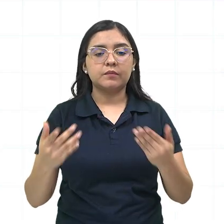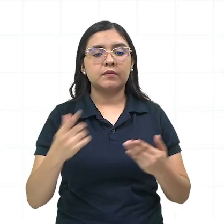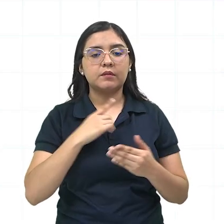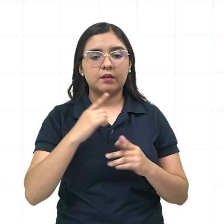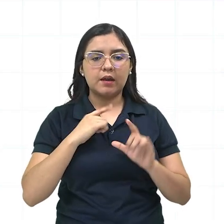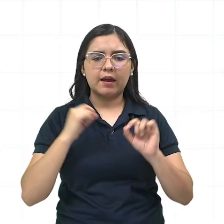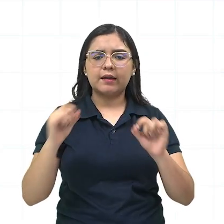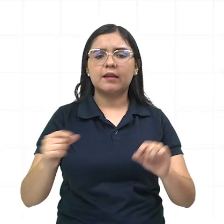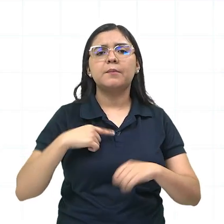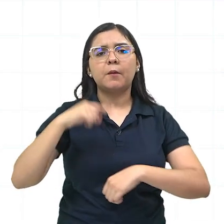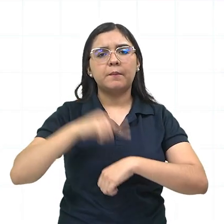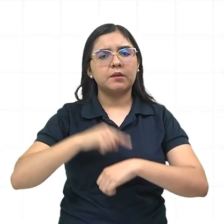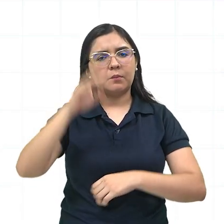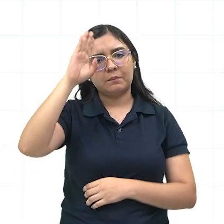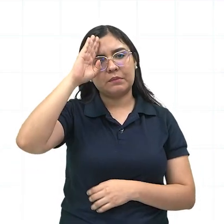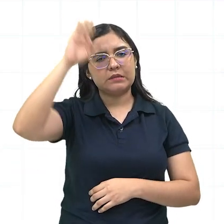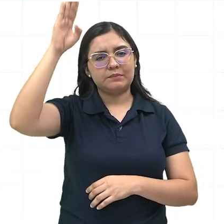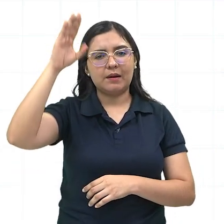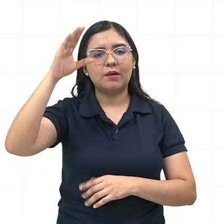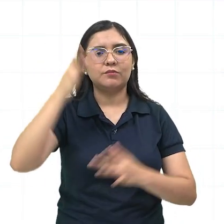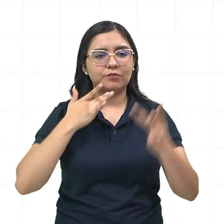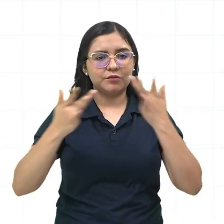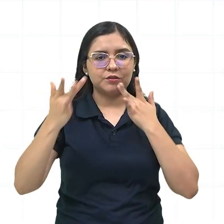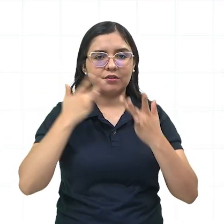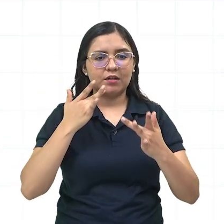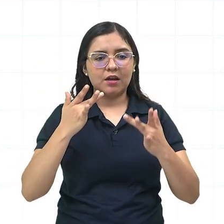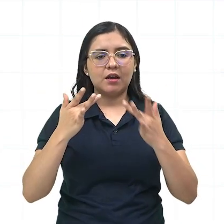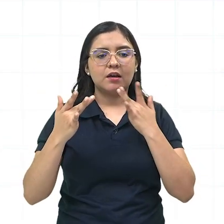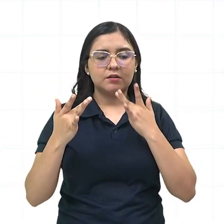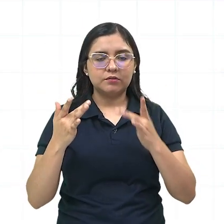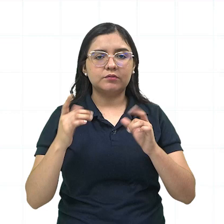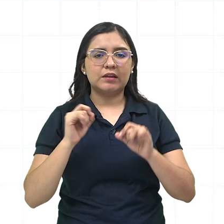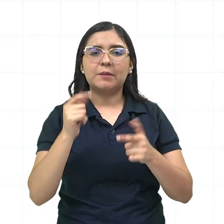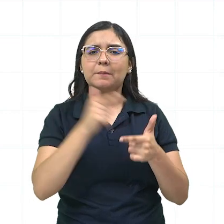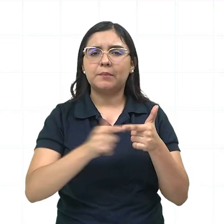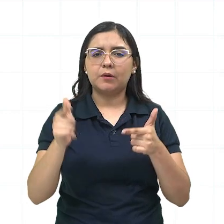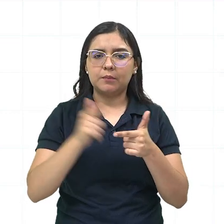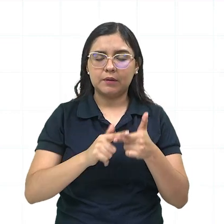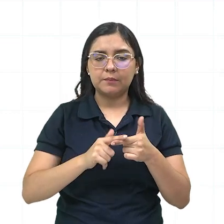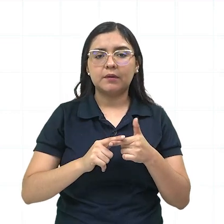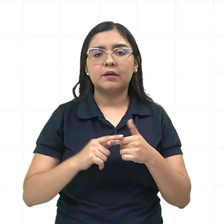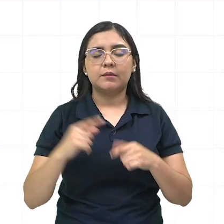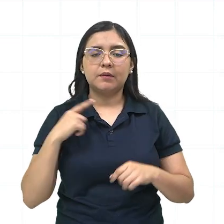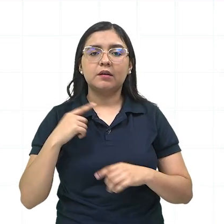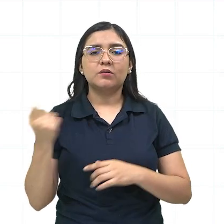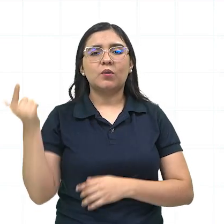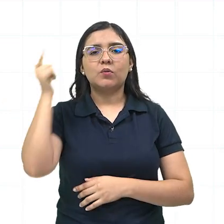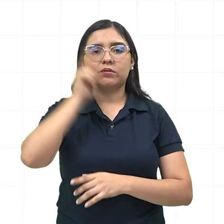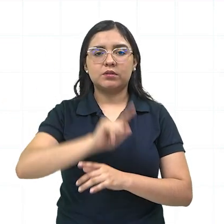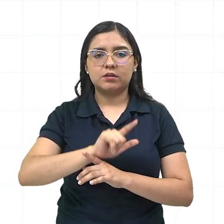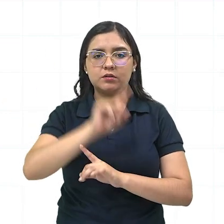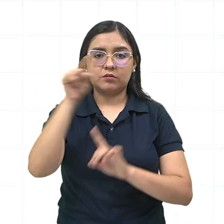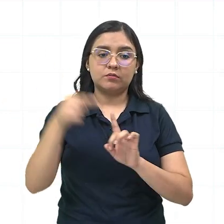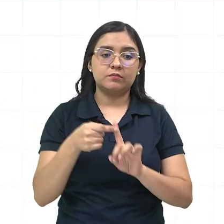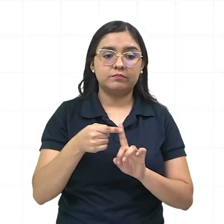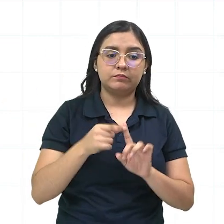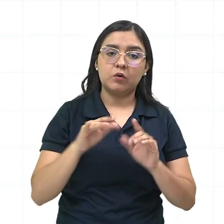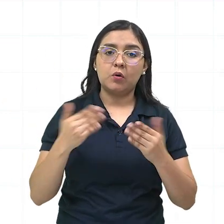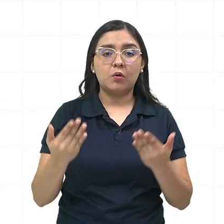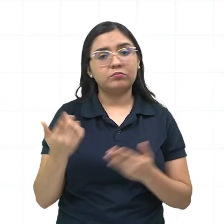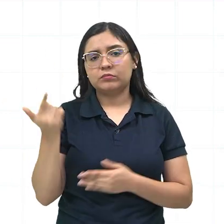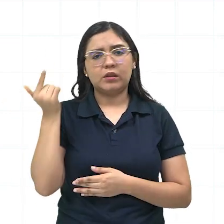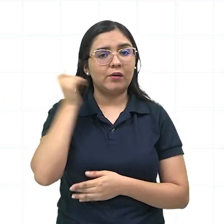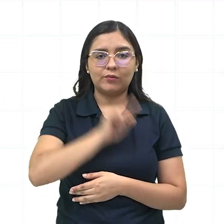ápice da peça, o conflito, para ele conseguir chegar ao seu objetivo ou